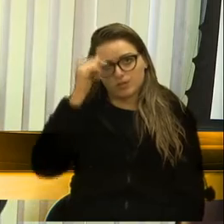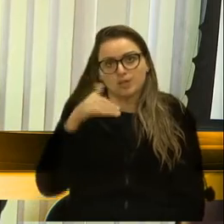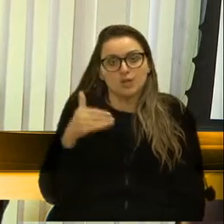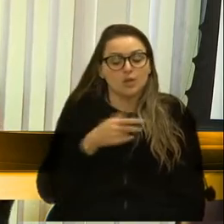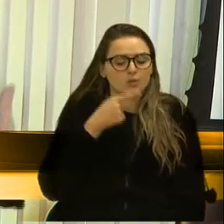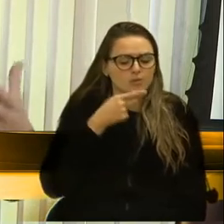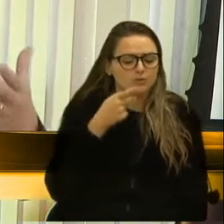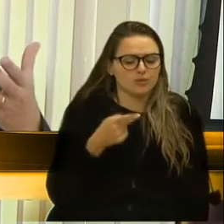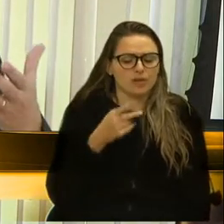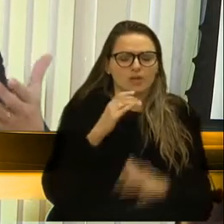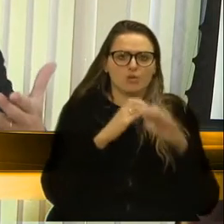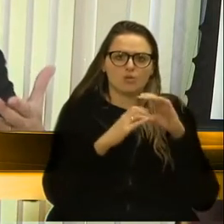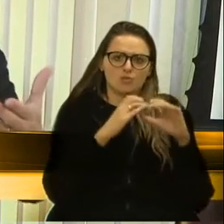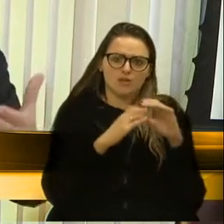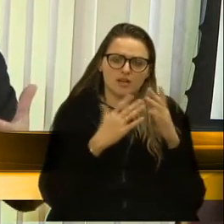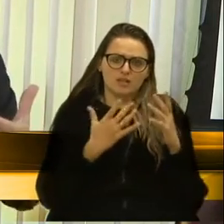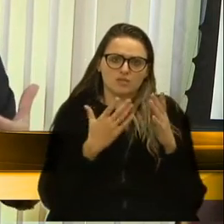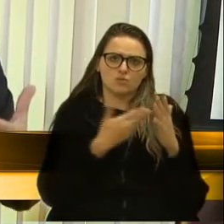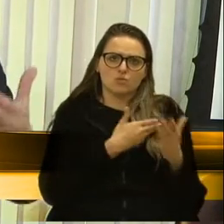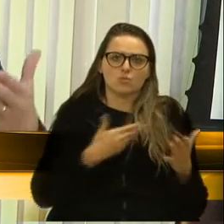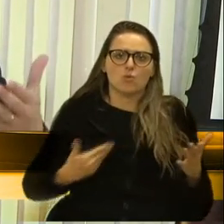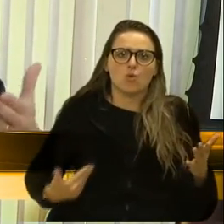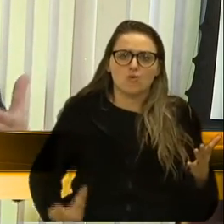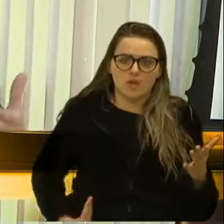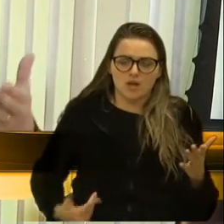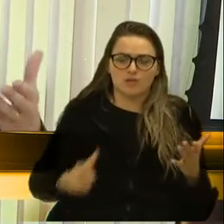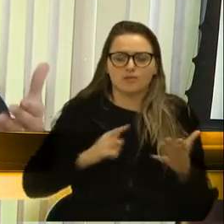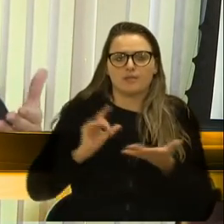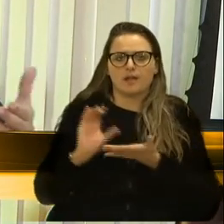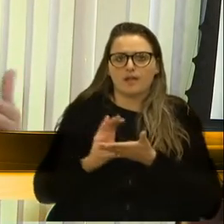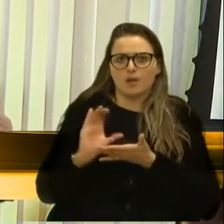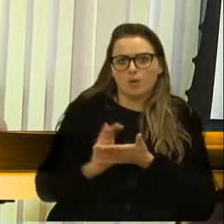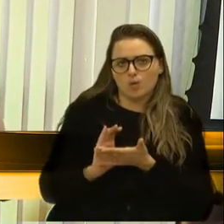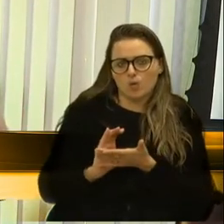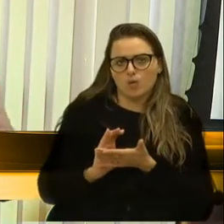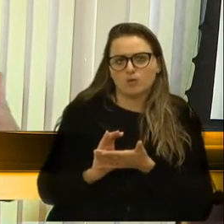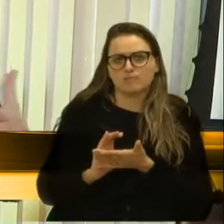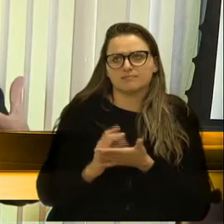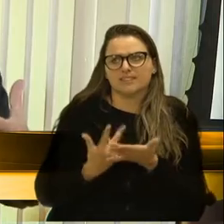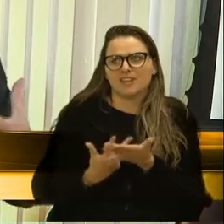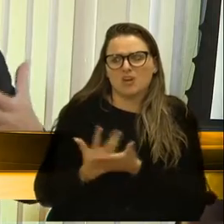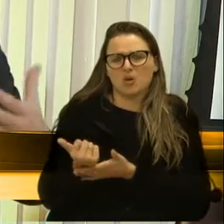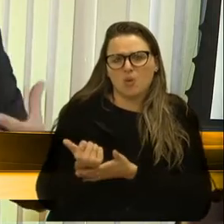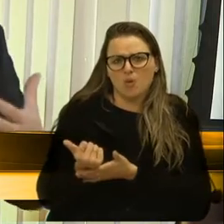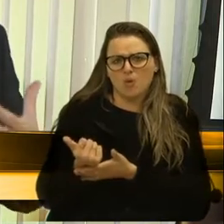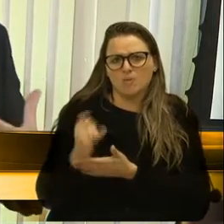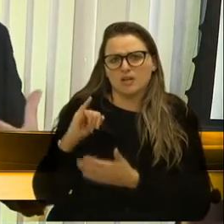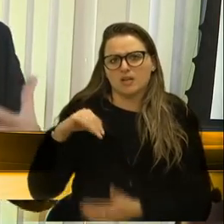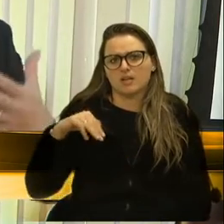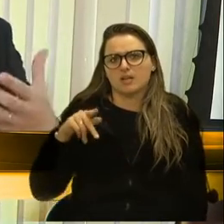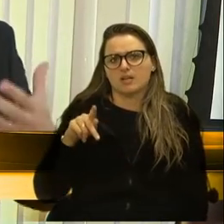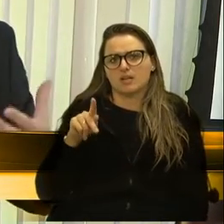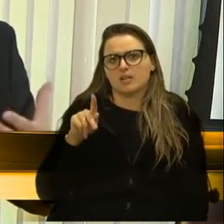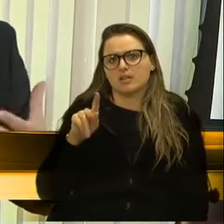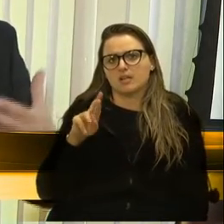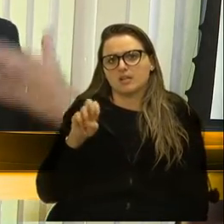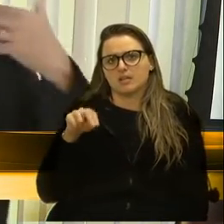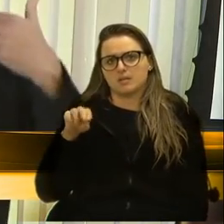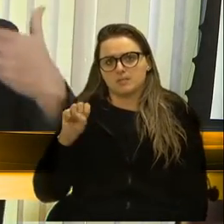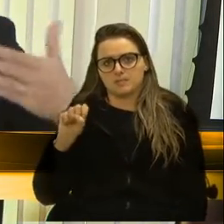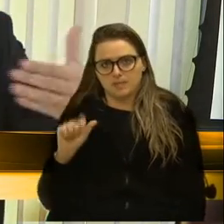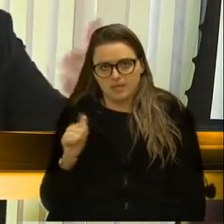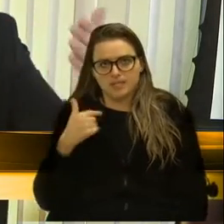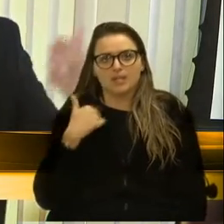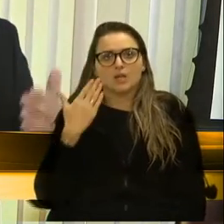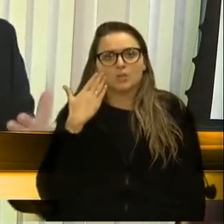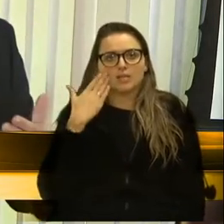veículo de comunicação que um governo dá recursos e compra a imprensa, é um pouco forte, por isso a minha... Eu sei que o senhor não quis dizer isso, foi